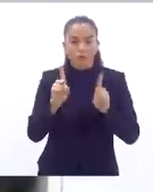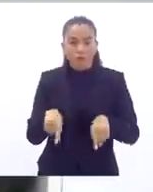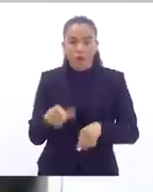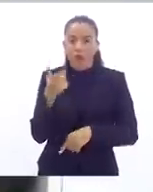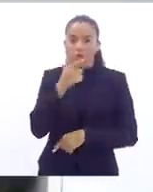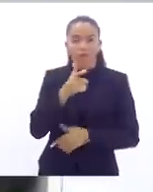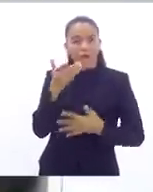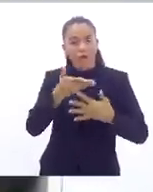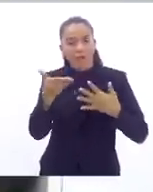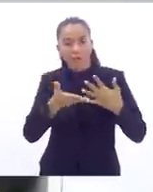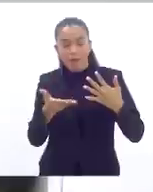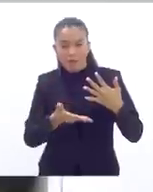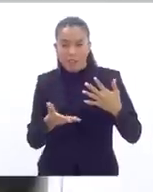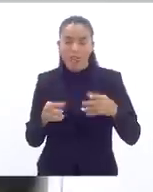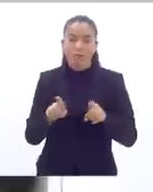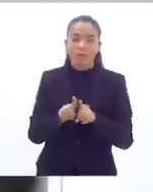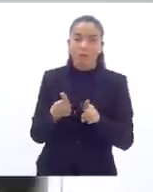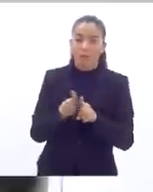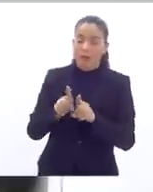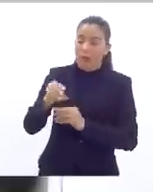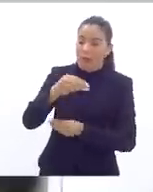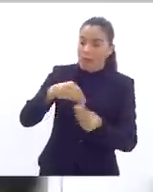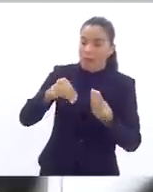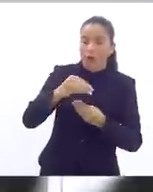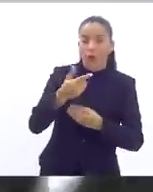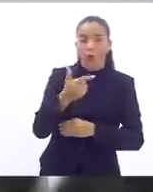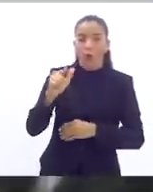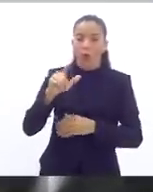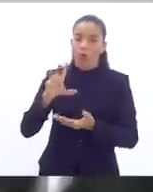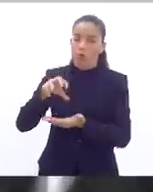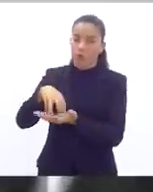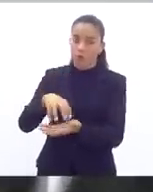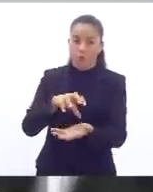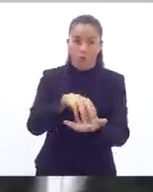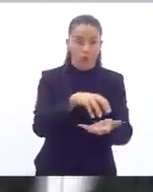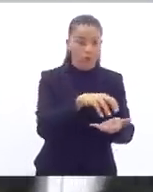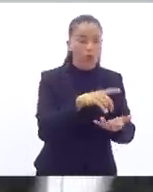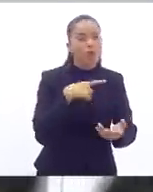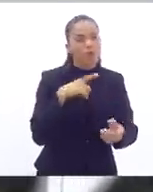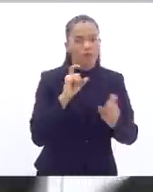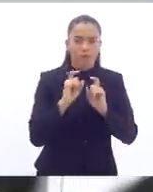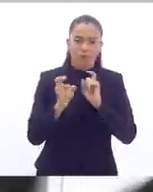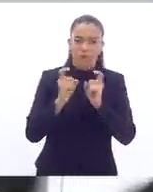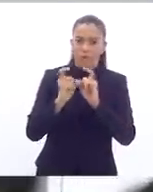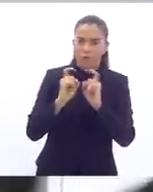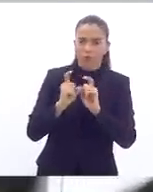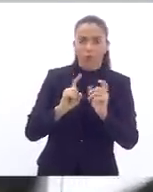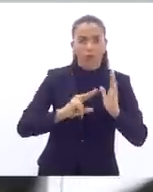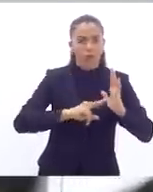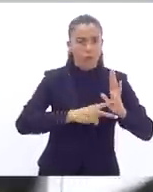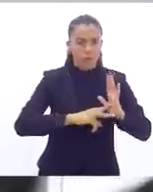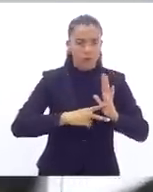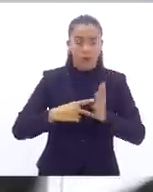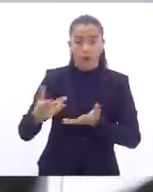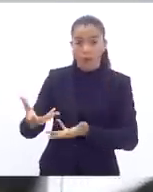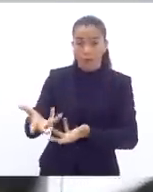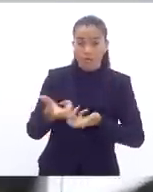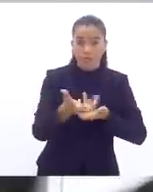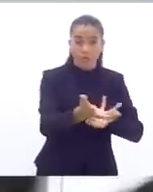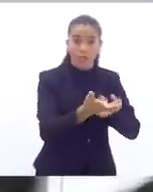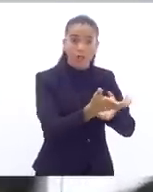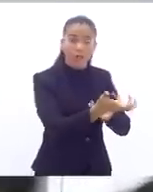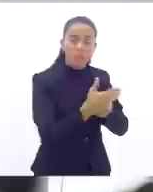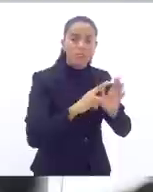ver as parcelas de remuneração isso envolve em outros órgãos eu tive reunião com alguns sindicatos recebi alguns Sindicatos